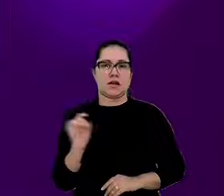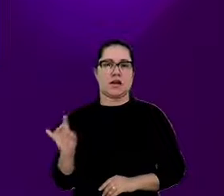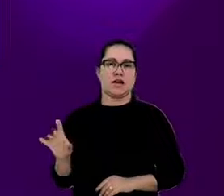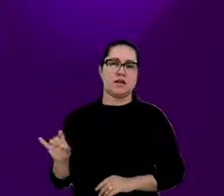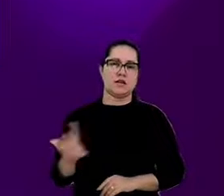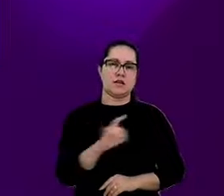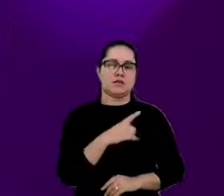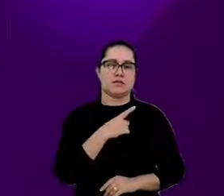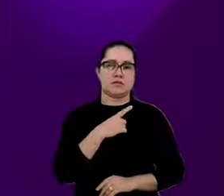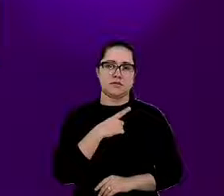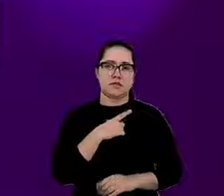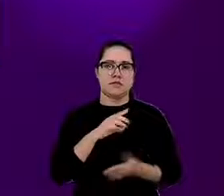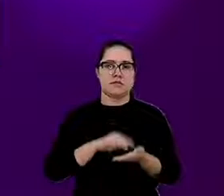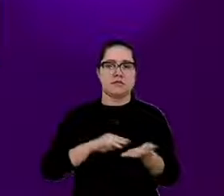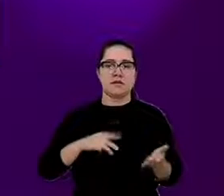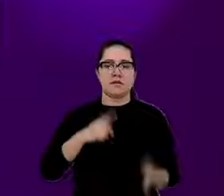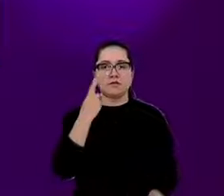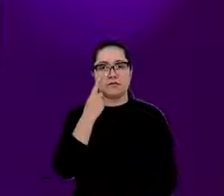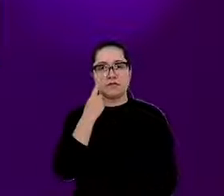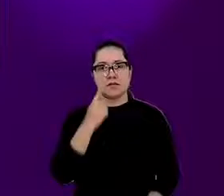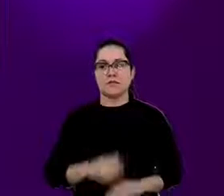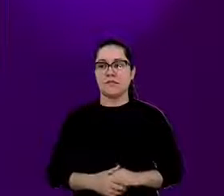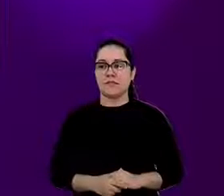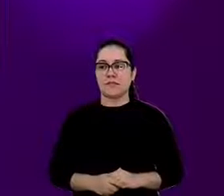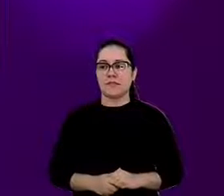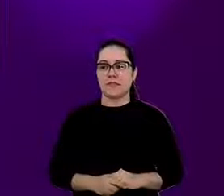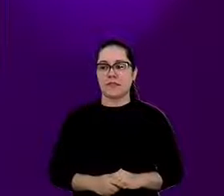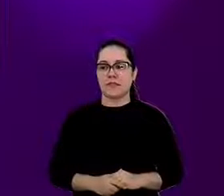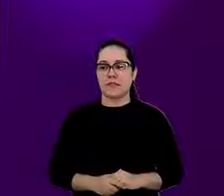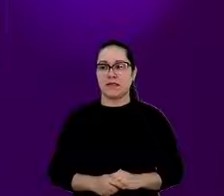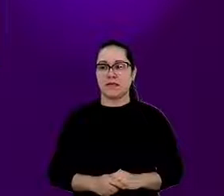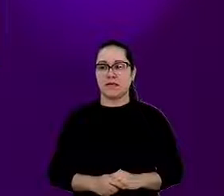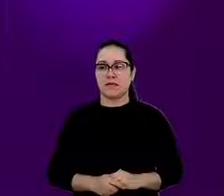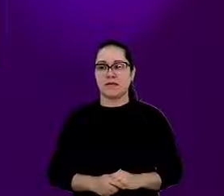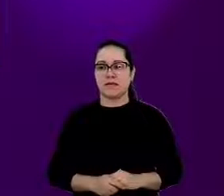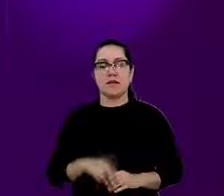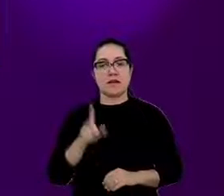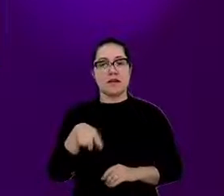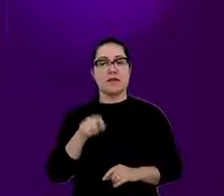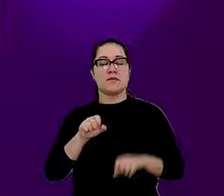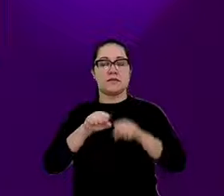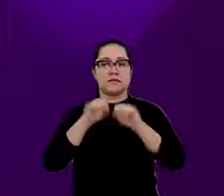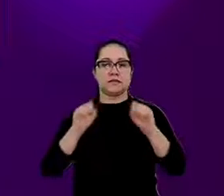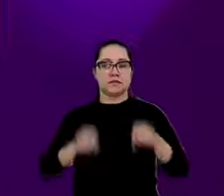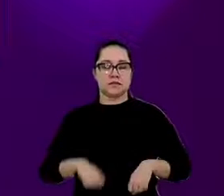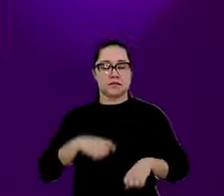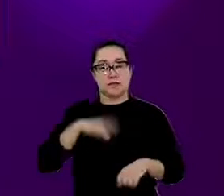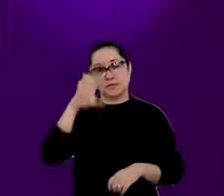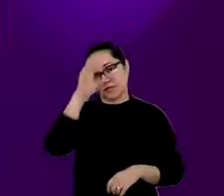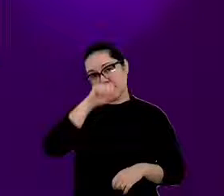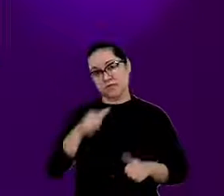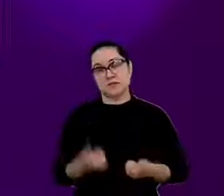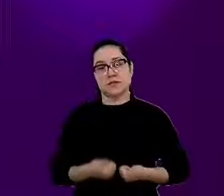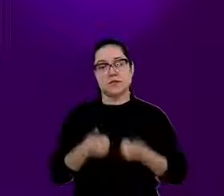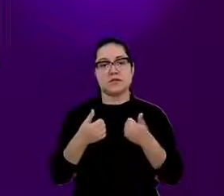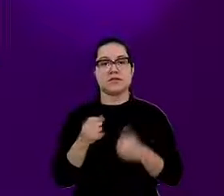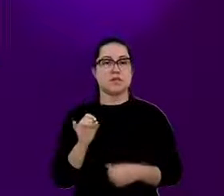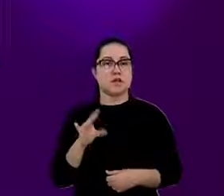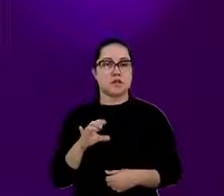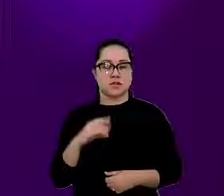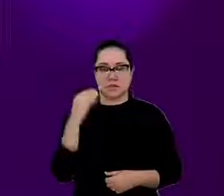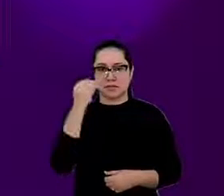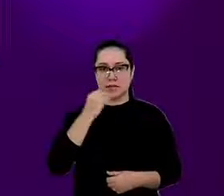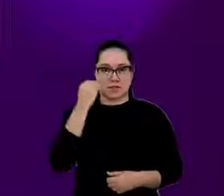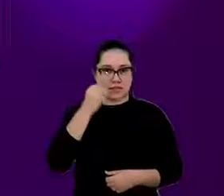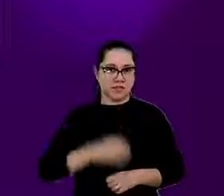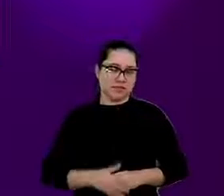cada um desses métodos, mas a gente pode entender Machine Learning como um sistema que aprende e melhora automaticamente com a experiência.